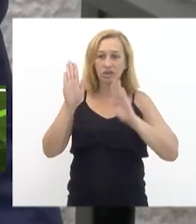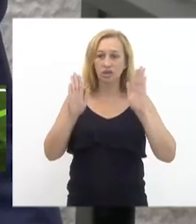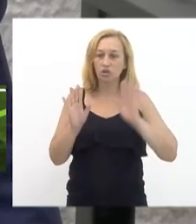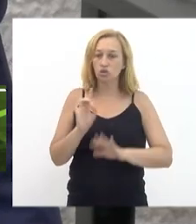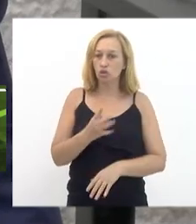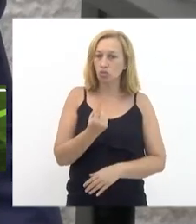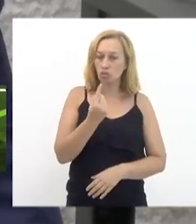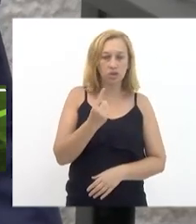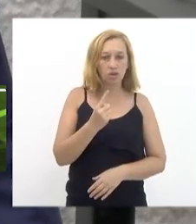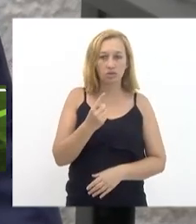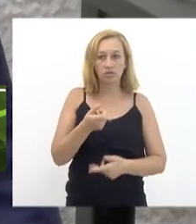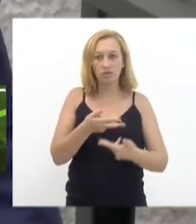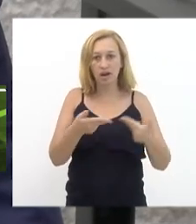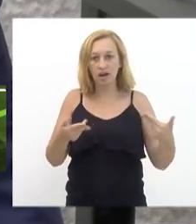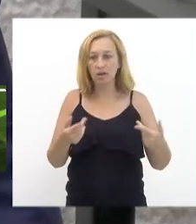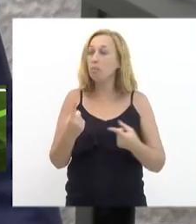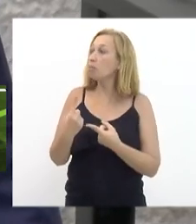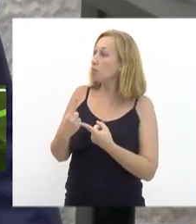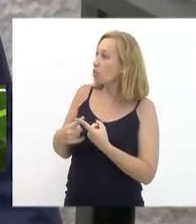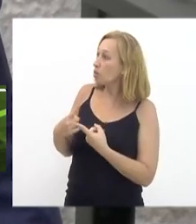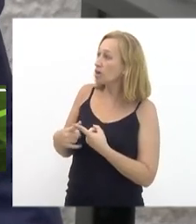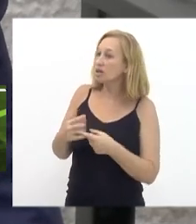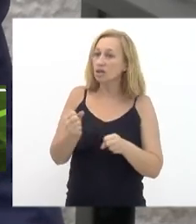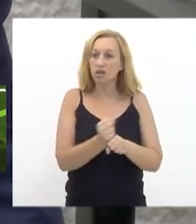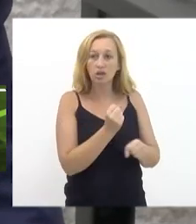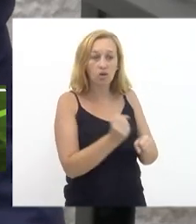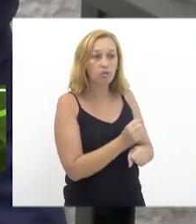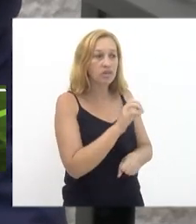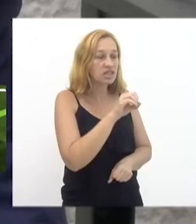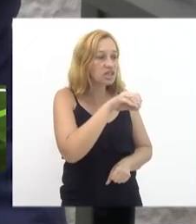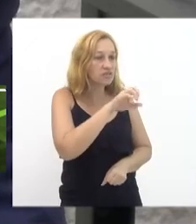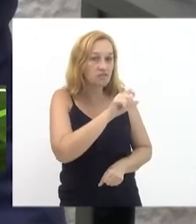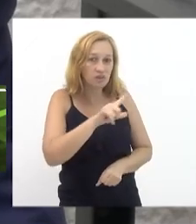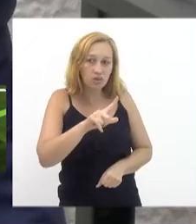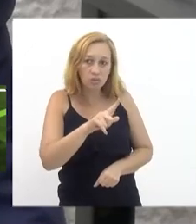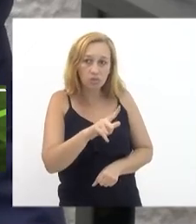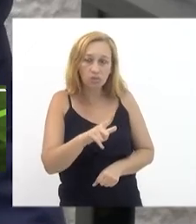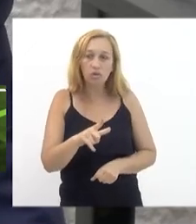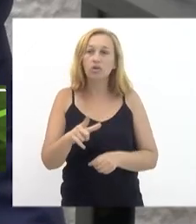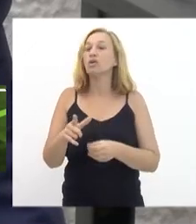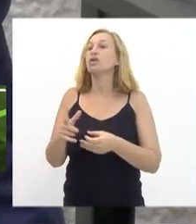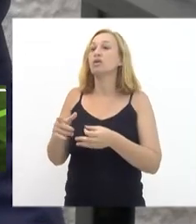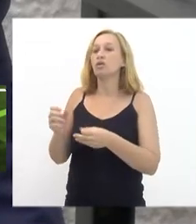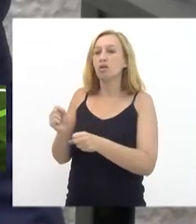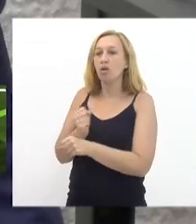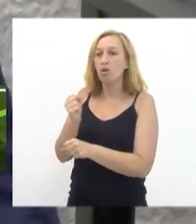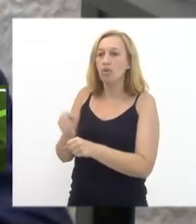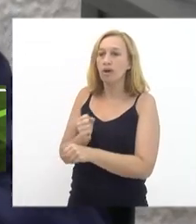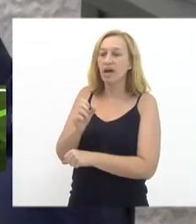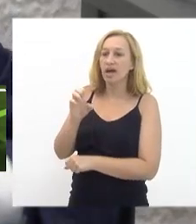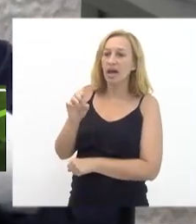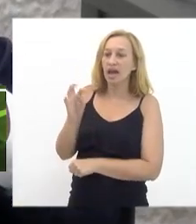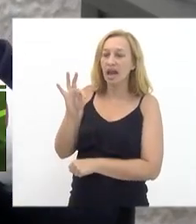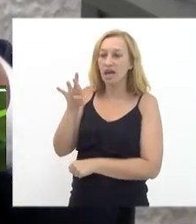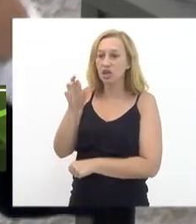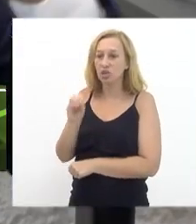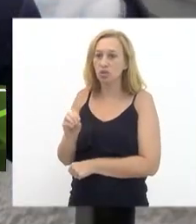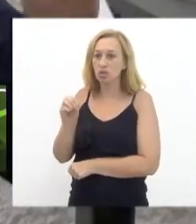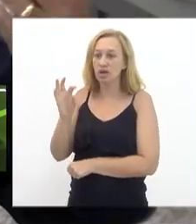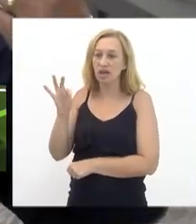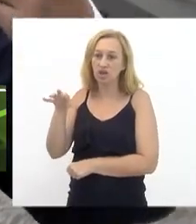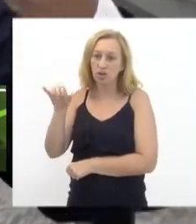várias licitações porque você tem obra civil e se tem obra eletroeletrônica você tem um